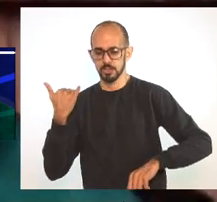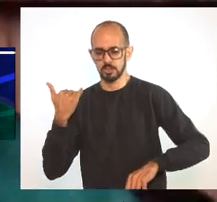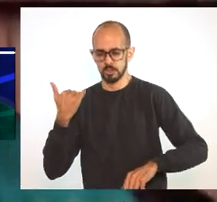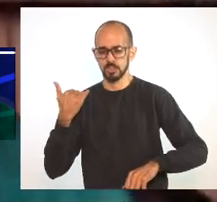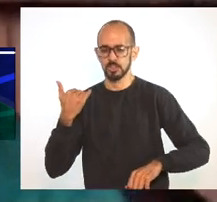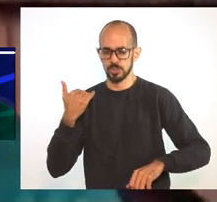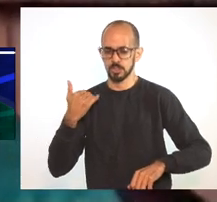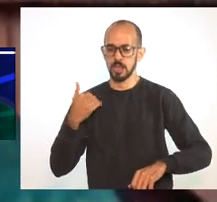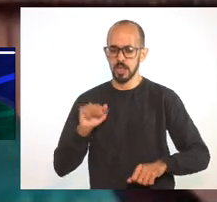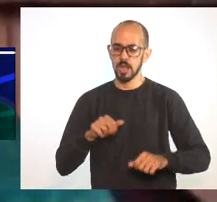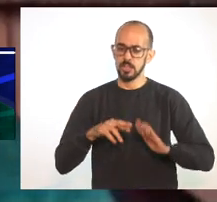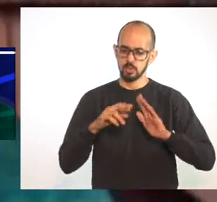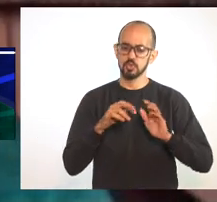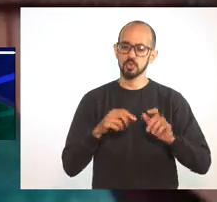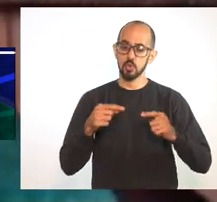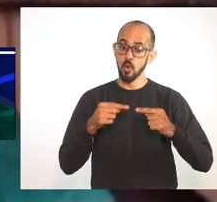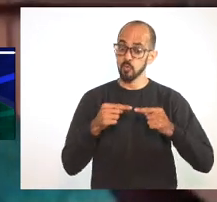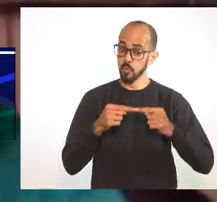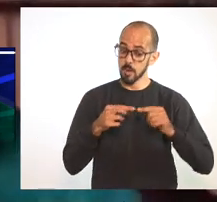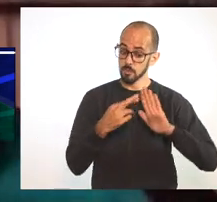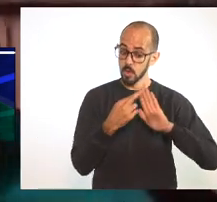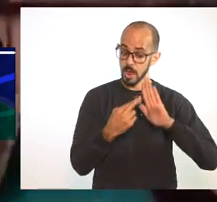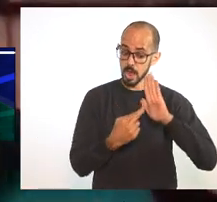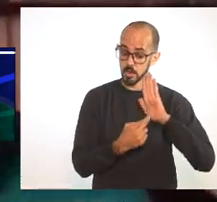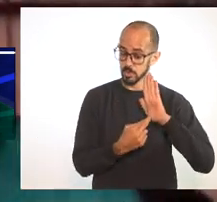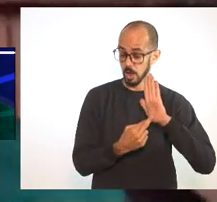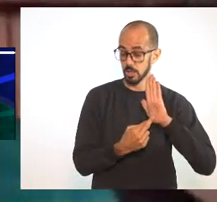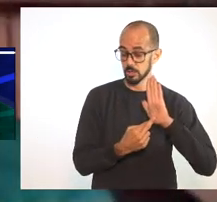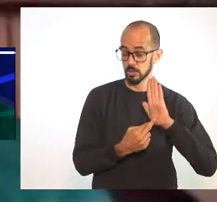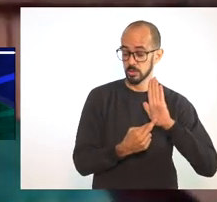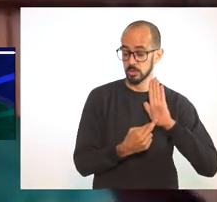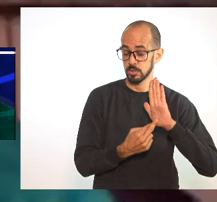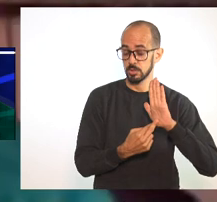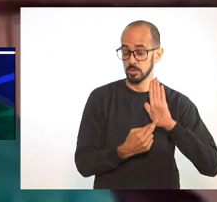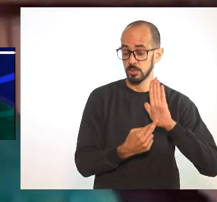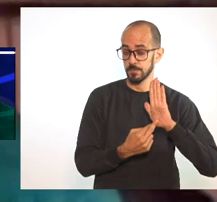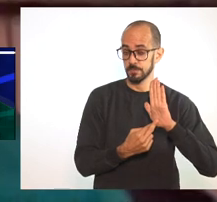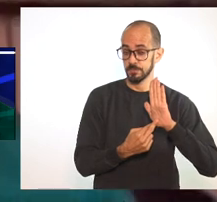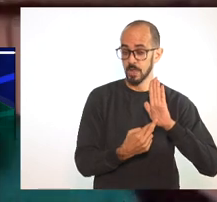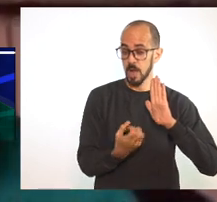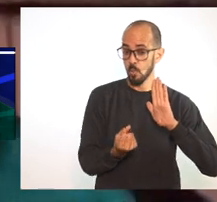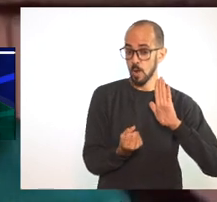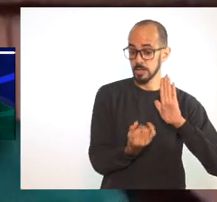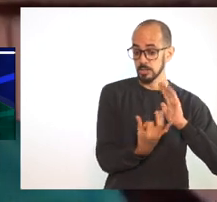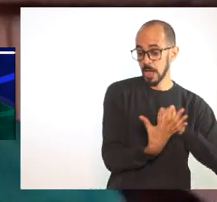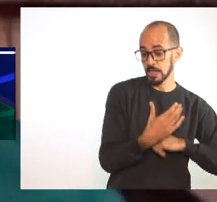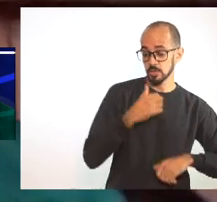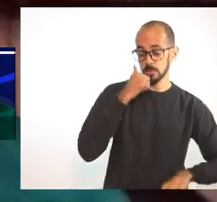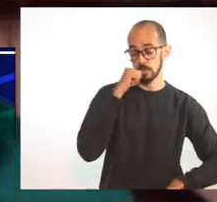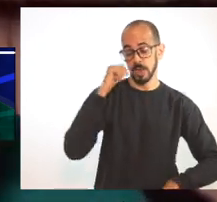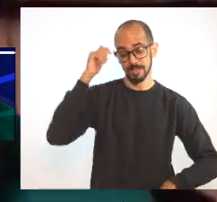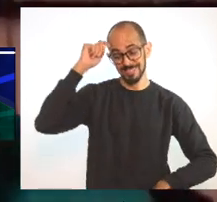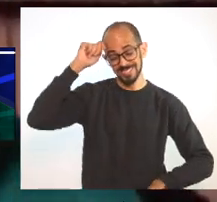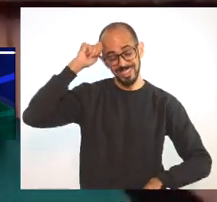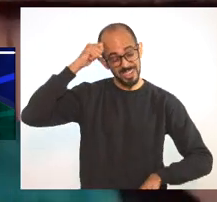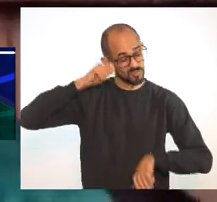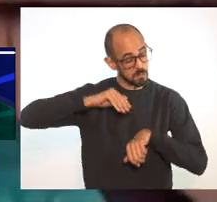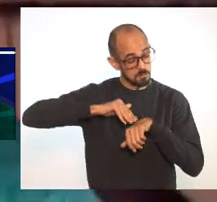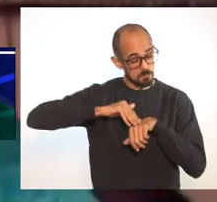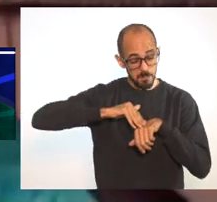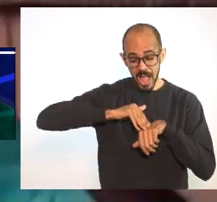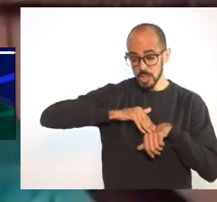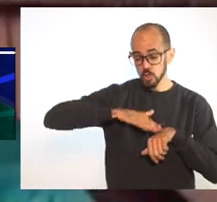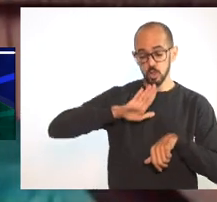ISPE. Em 2020, o número de mulheres negras foi muito maior, mesmo